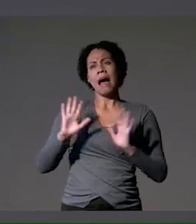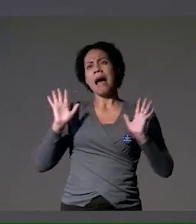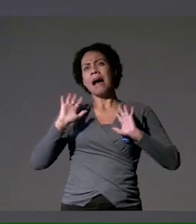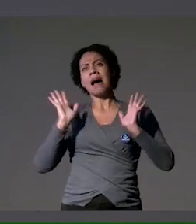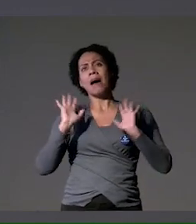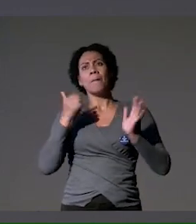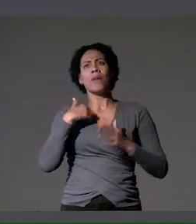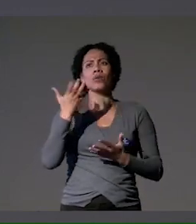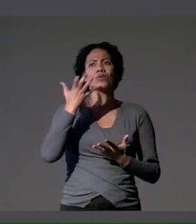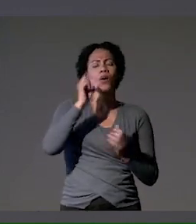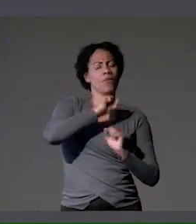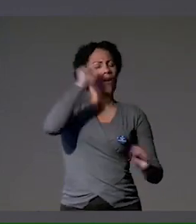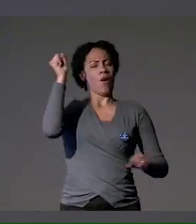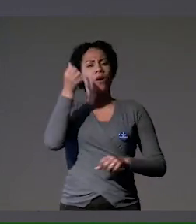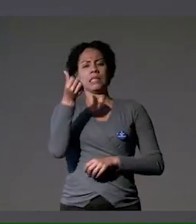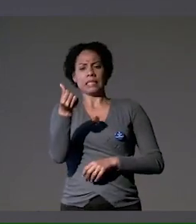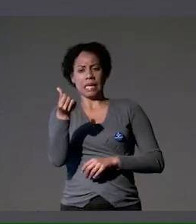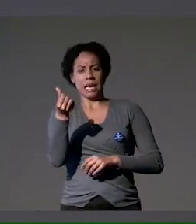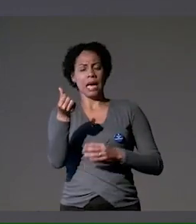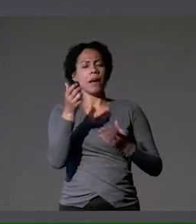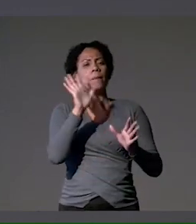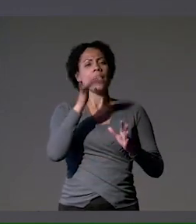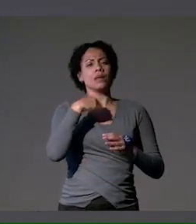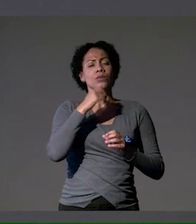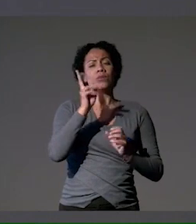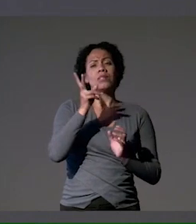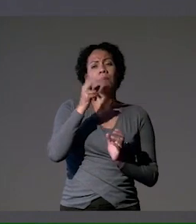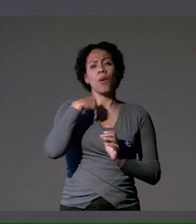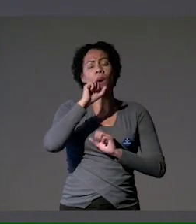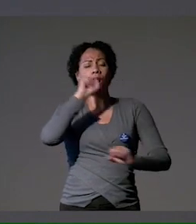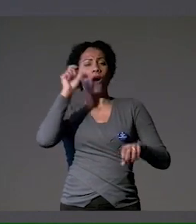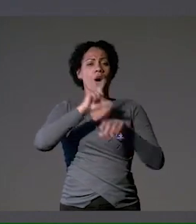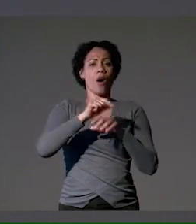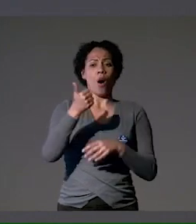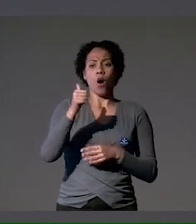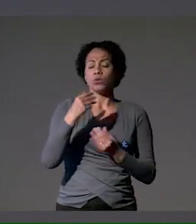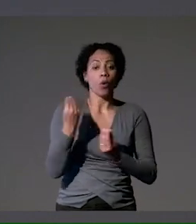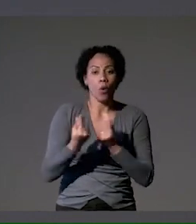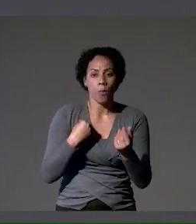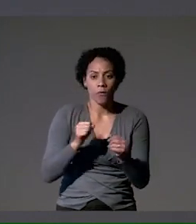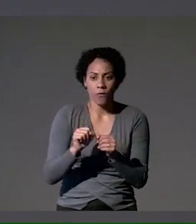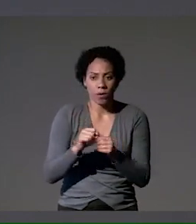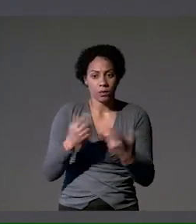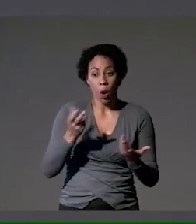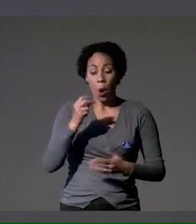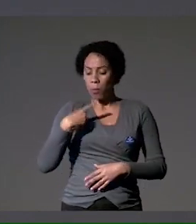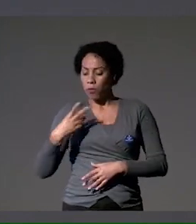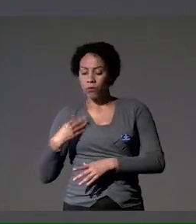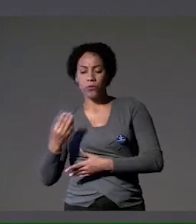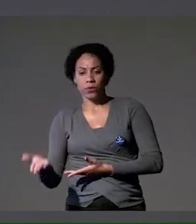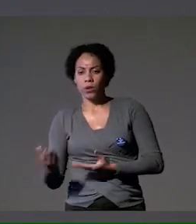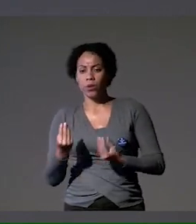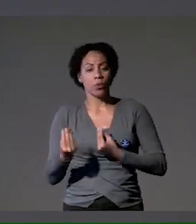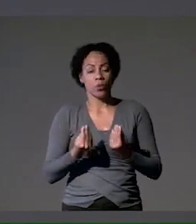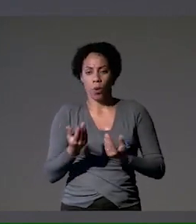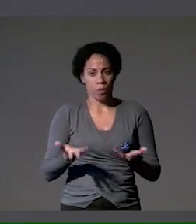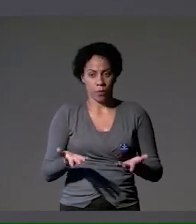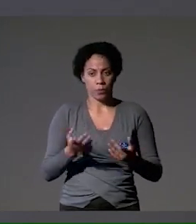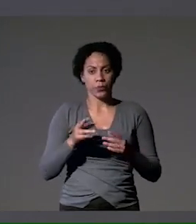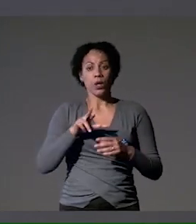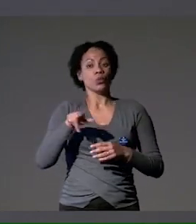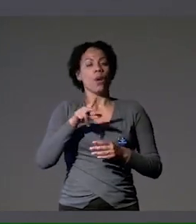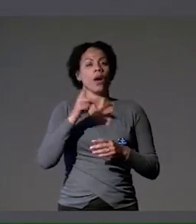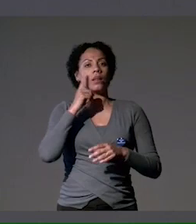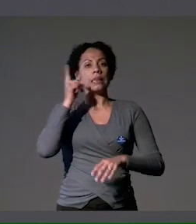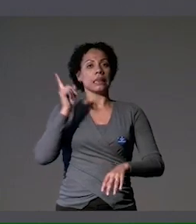eu quero acordar às 6 horas e acordo normalmente às 11. Como é que faz? O meu filho, idem. Não é que a partir